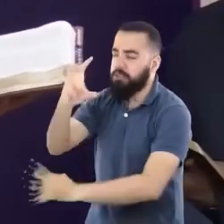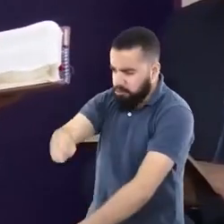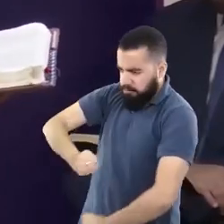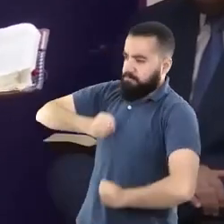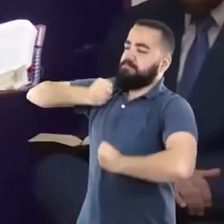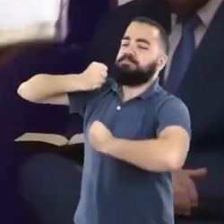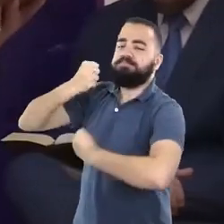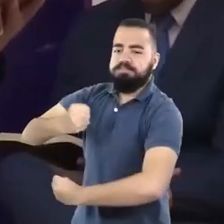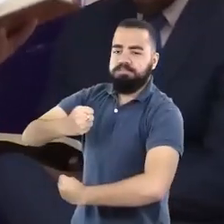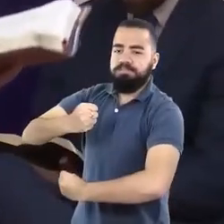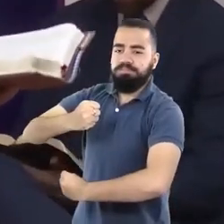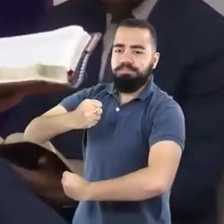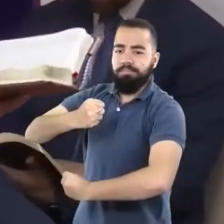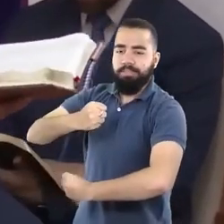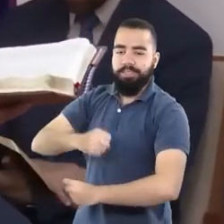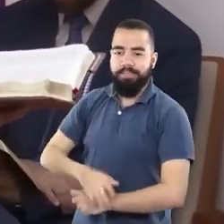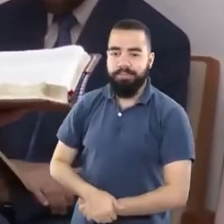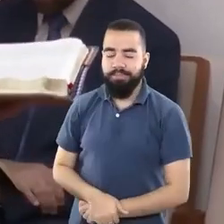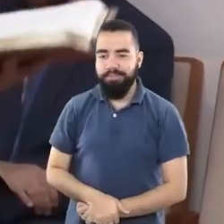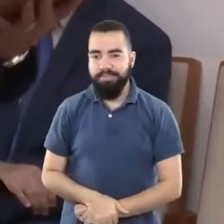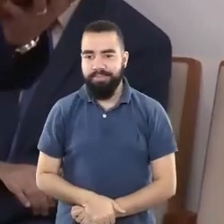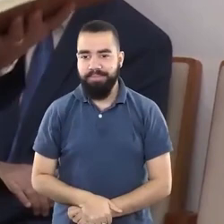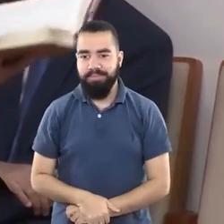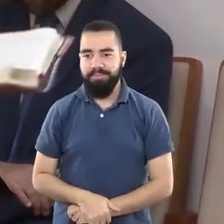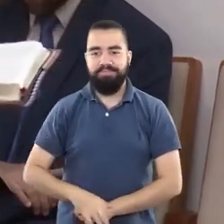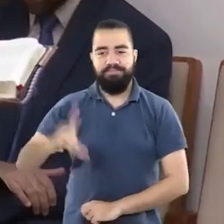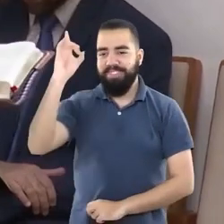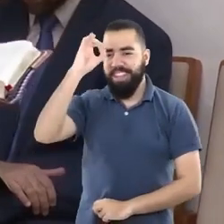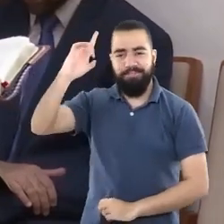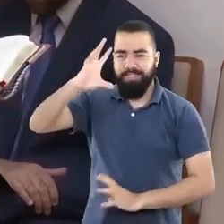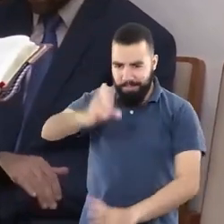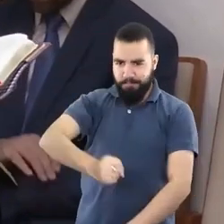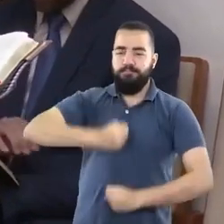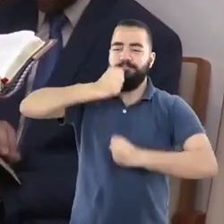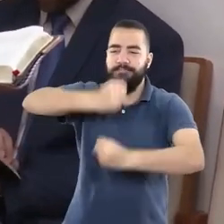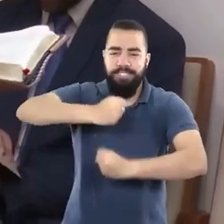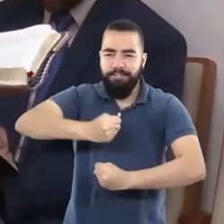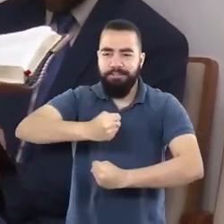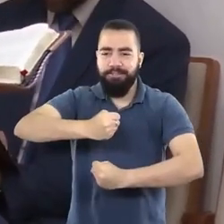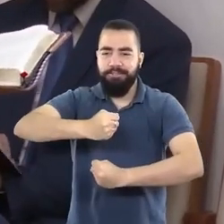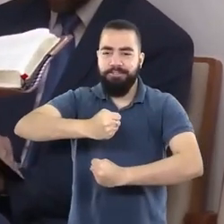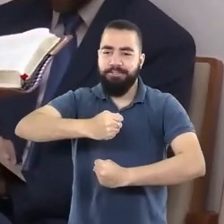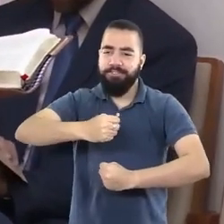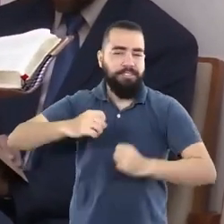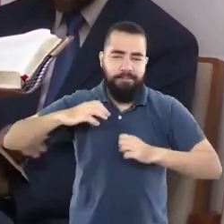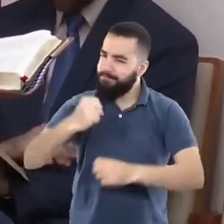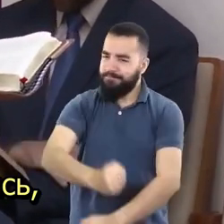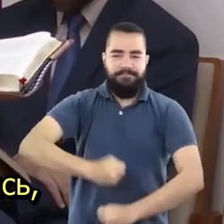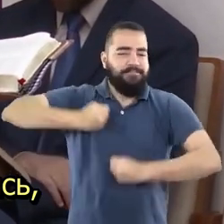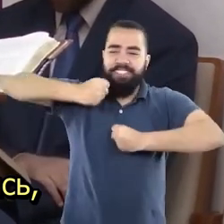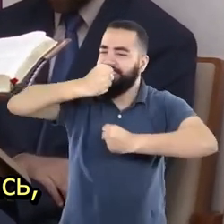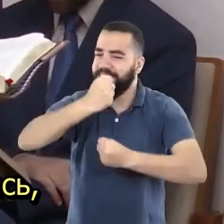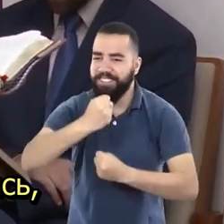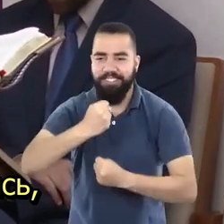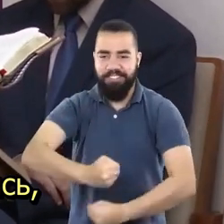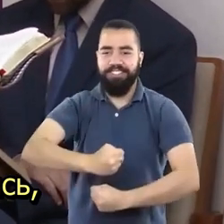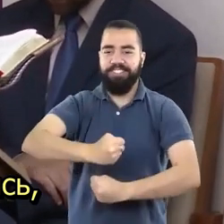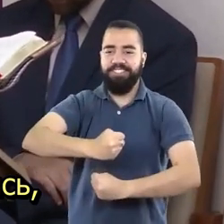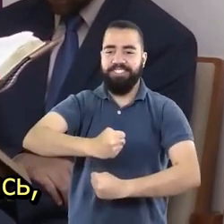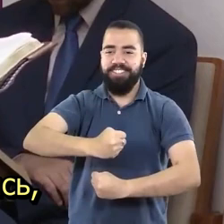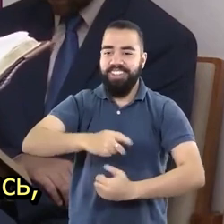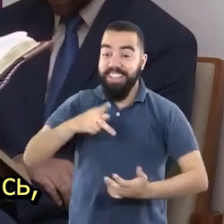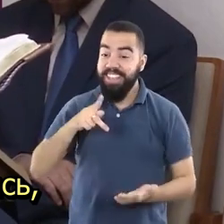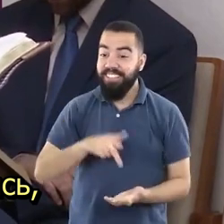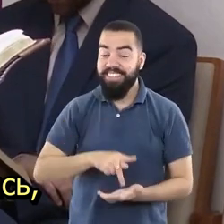Deus? Quão grande é o seu Deus? Quão poderoso é o seu Deus? Quanto pode o seu Deus? Vejam vocês